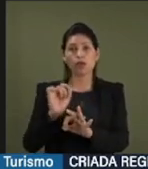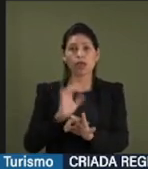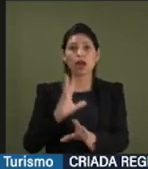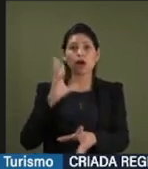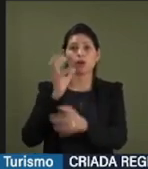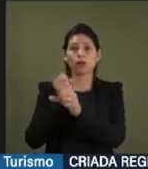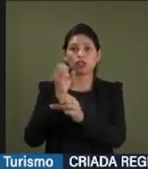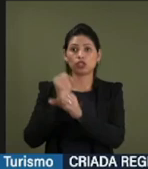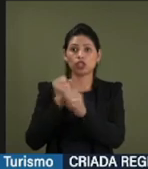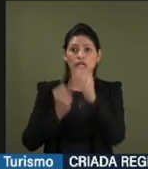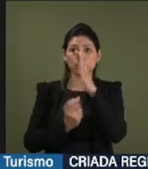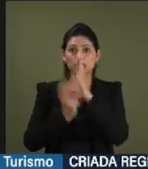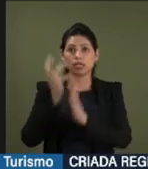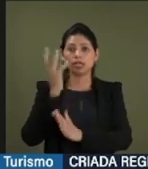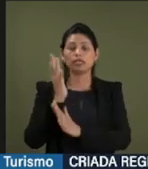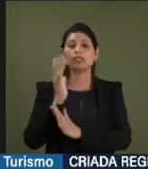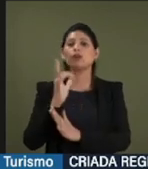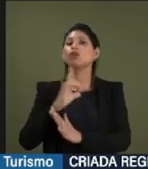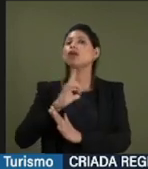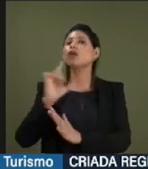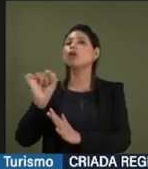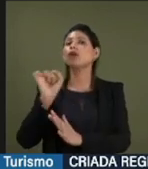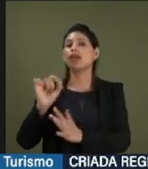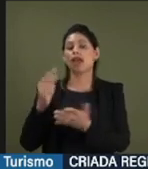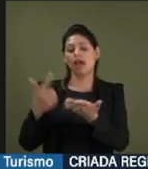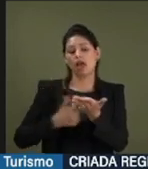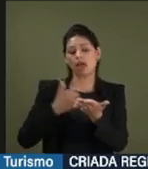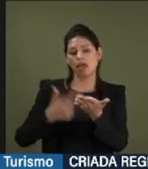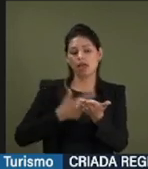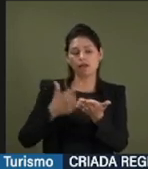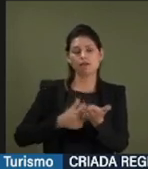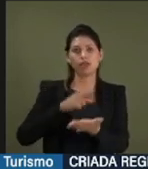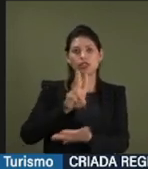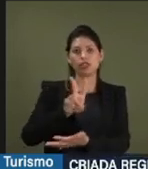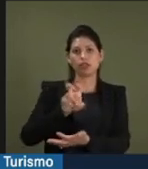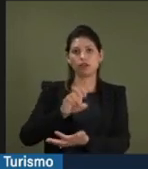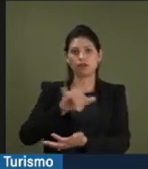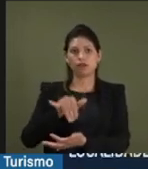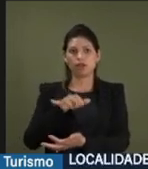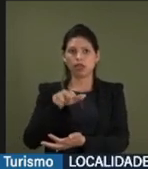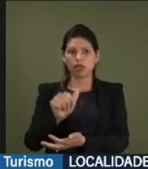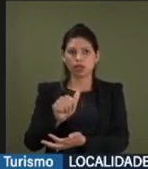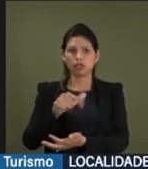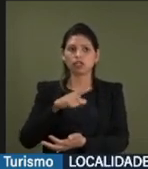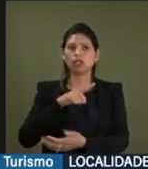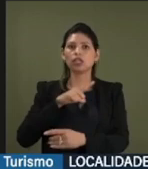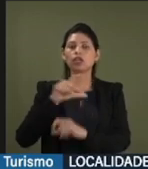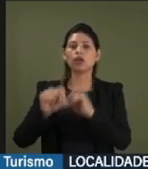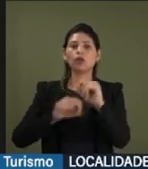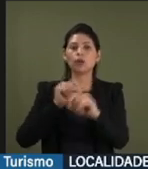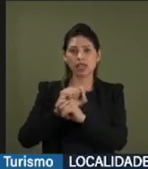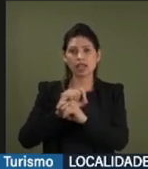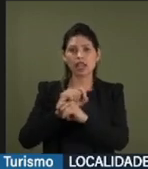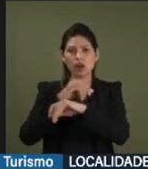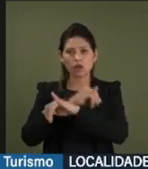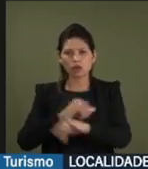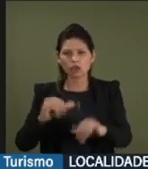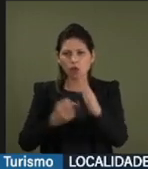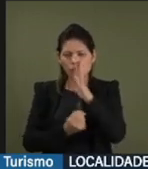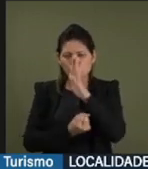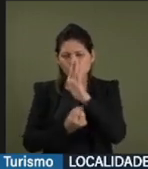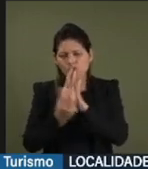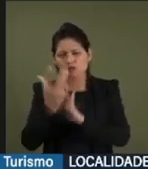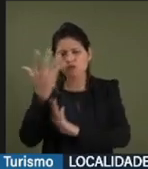ao Supremo. A revista Veja publicou um estudo comparativo do número de processos pendentes de julgamentos nos